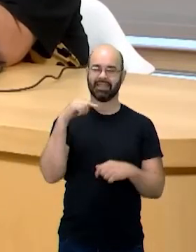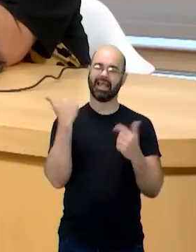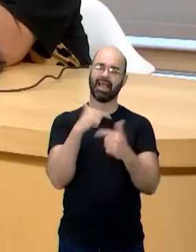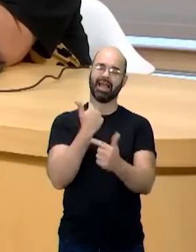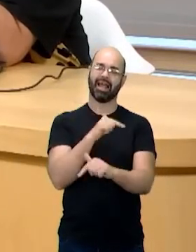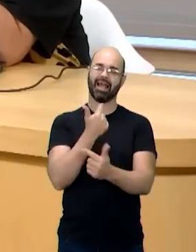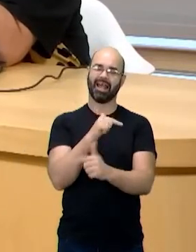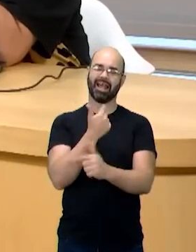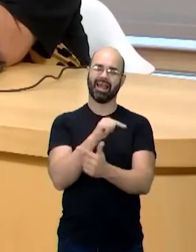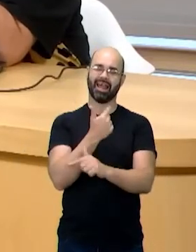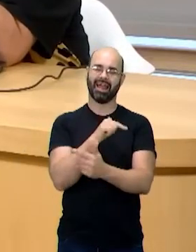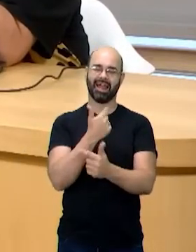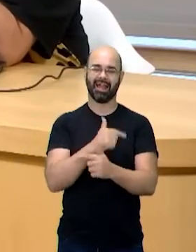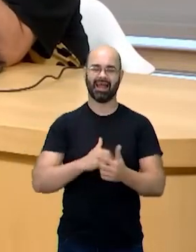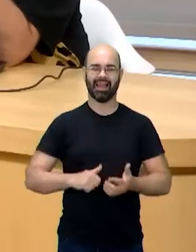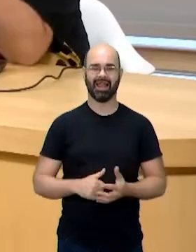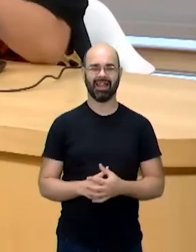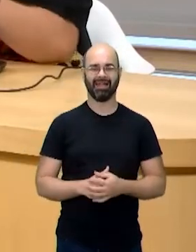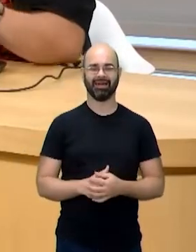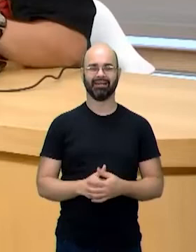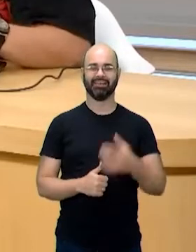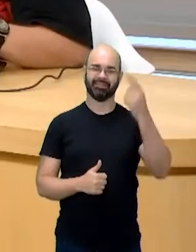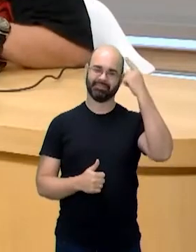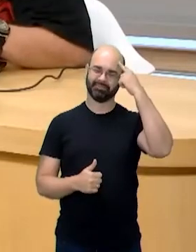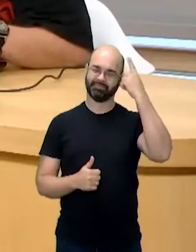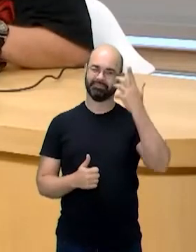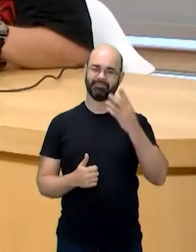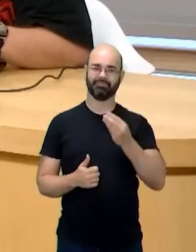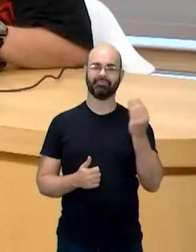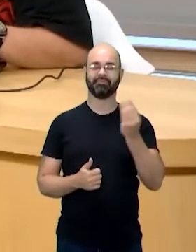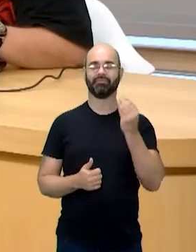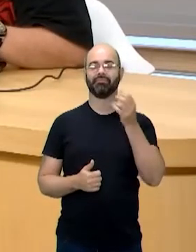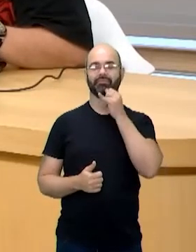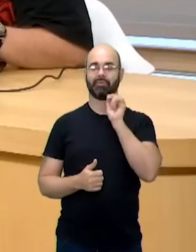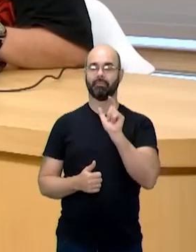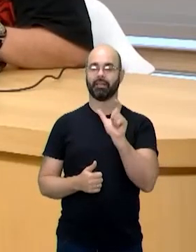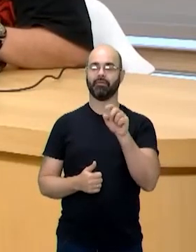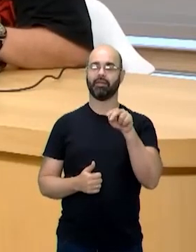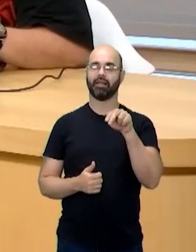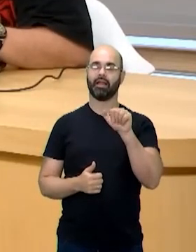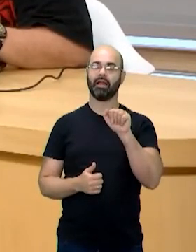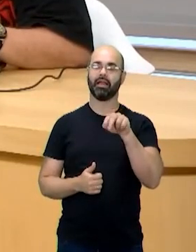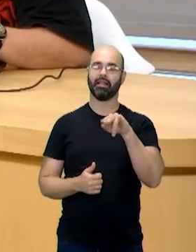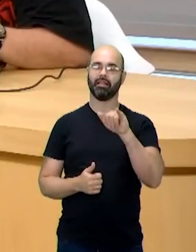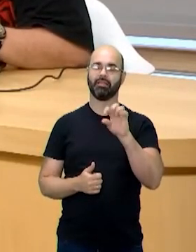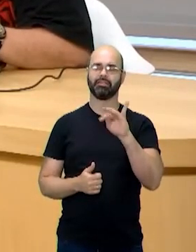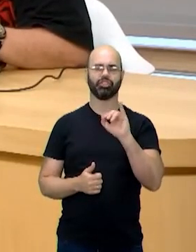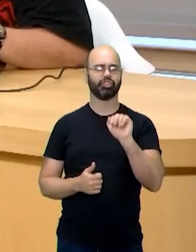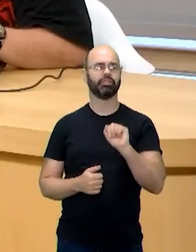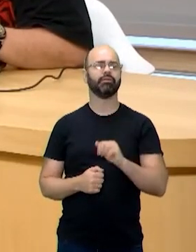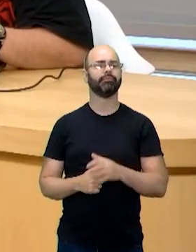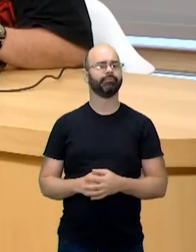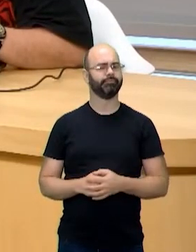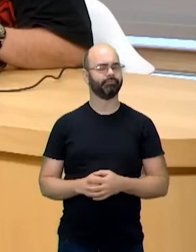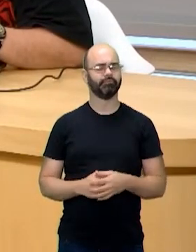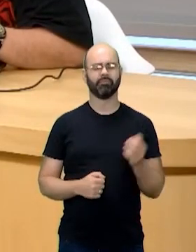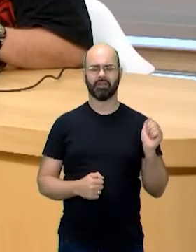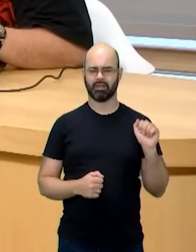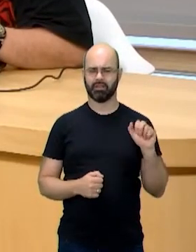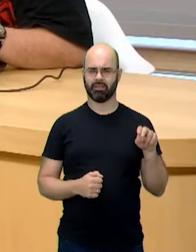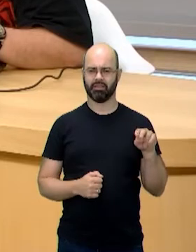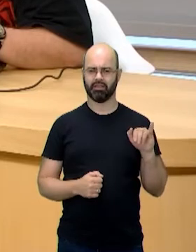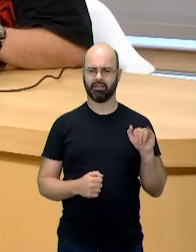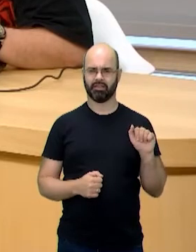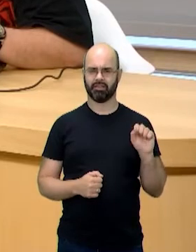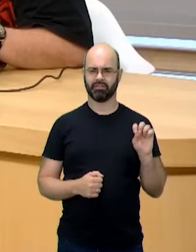Gente, Russo, tô comentando aqui da anistia. Você tem ideia por que a anistia acabou